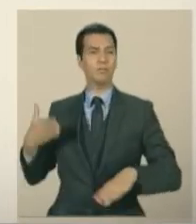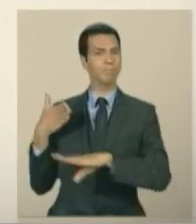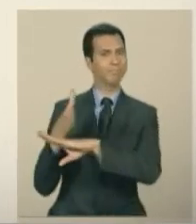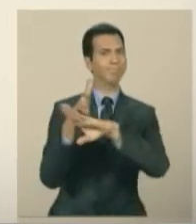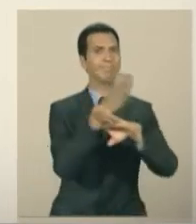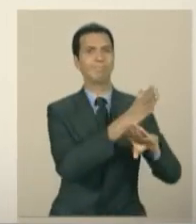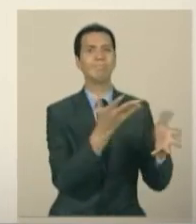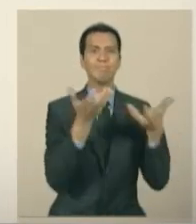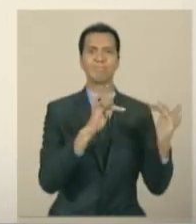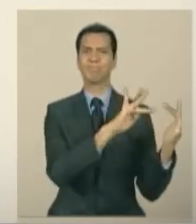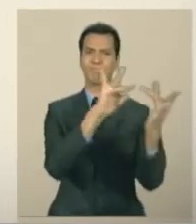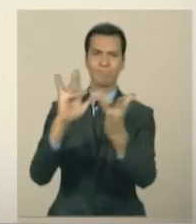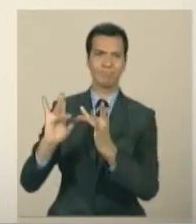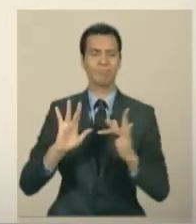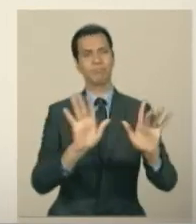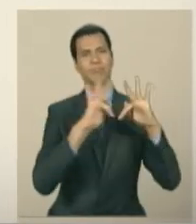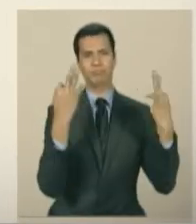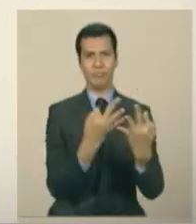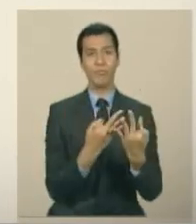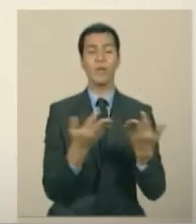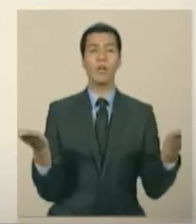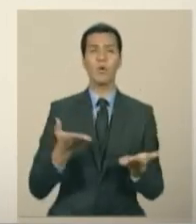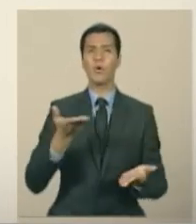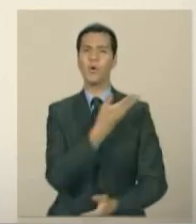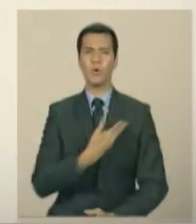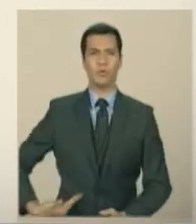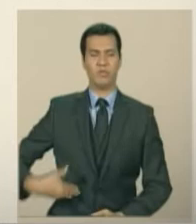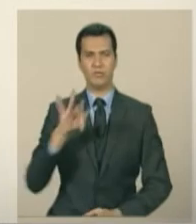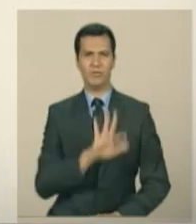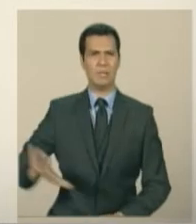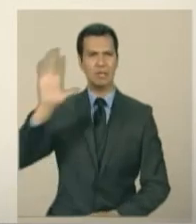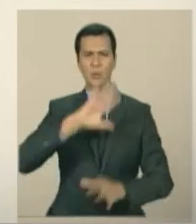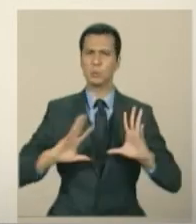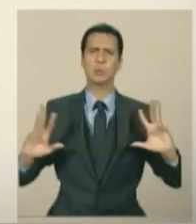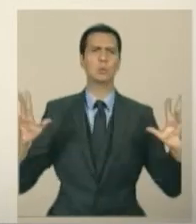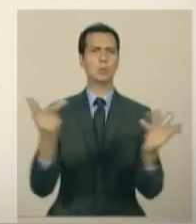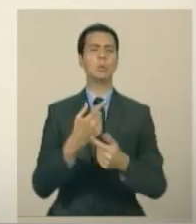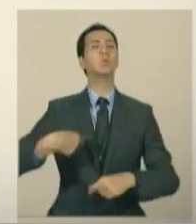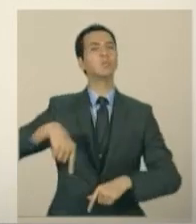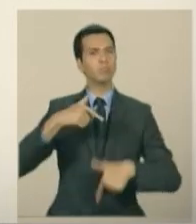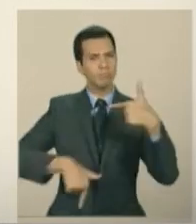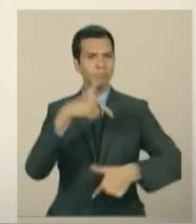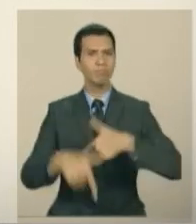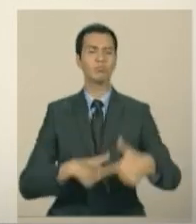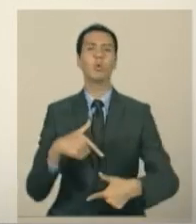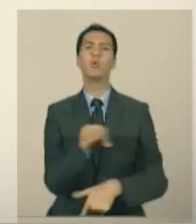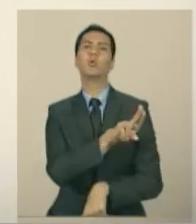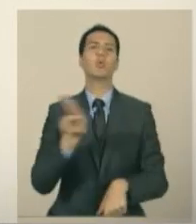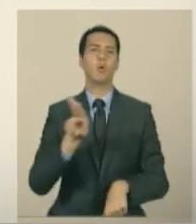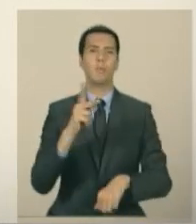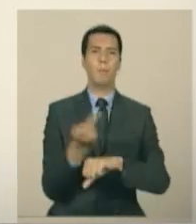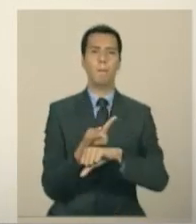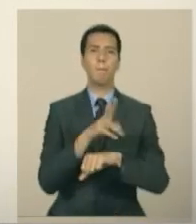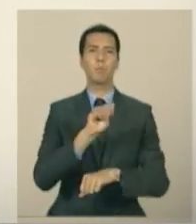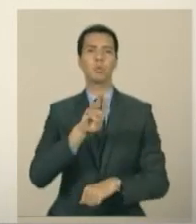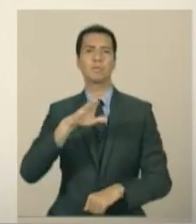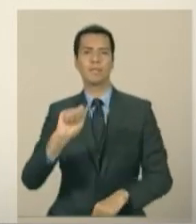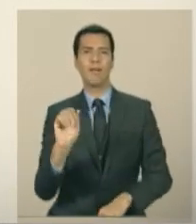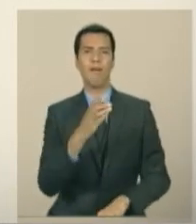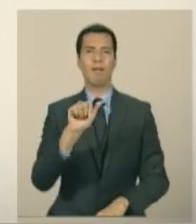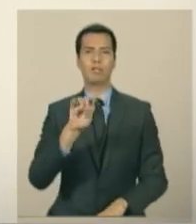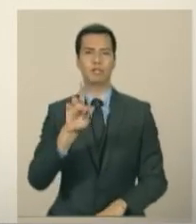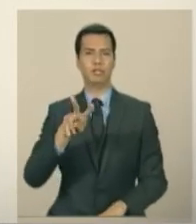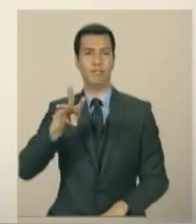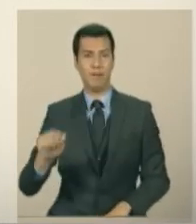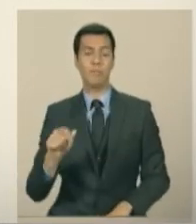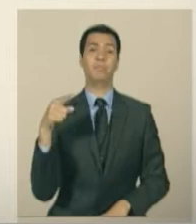governo federal inteiro Luciano participa desse esforço que chamamos busca ativa na região norte estamos colocando